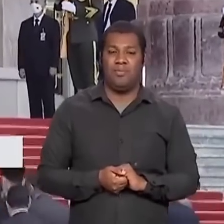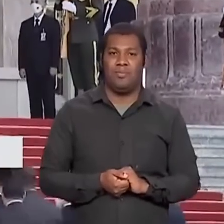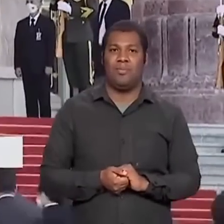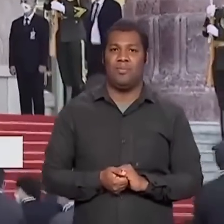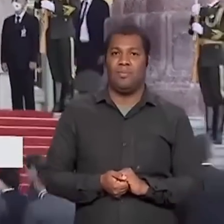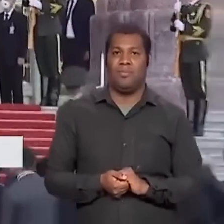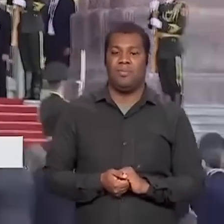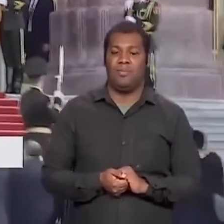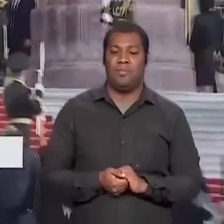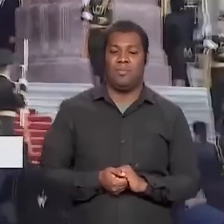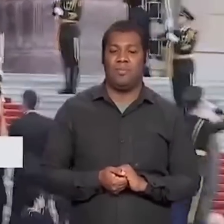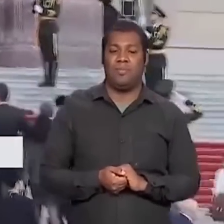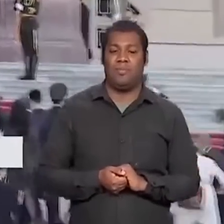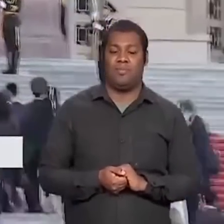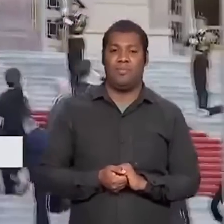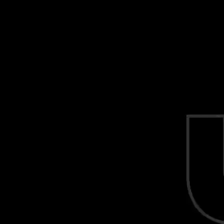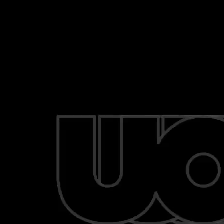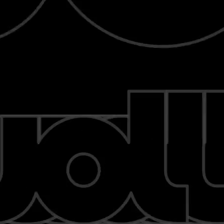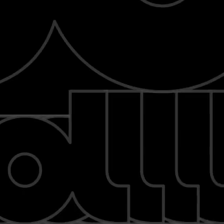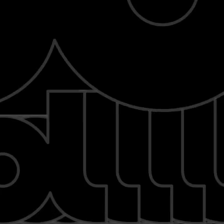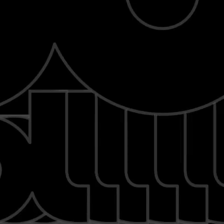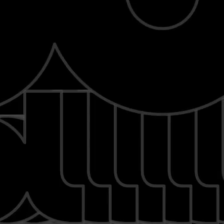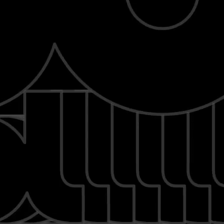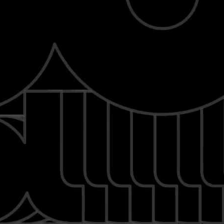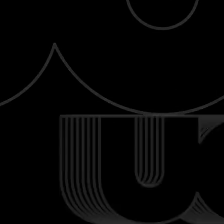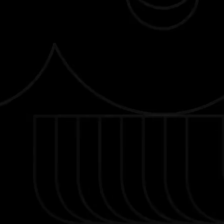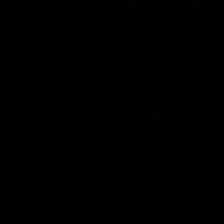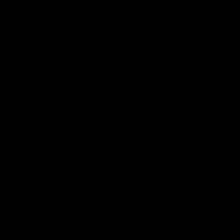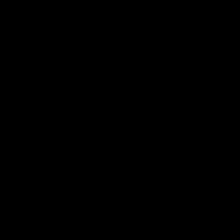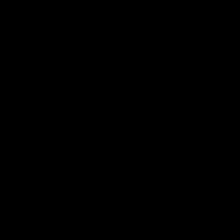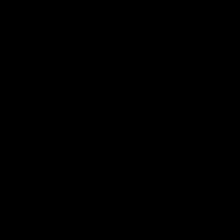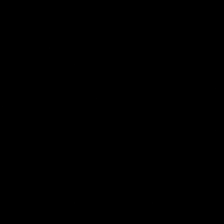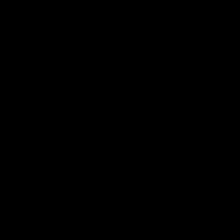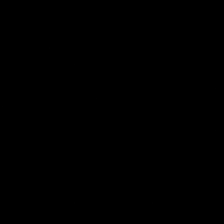Qual? Wow.